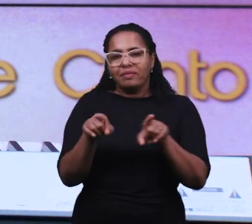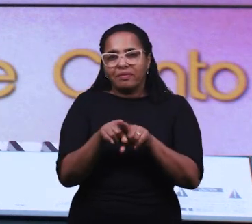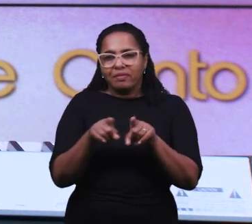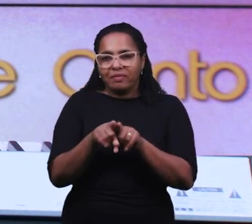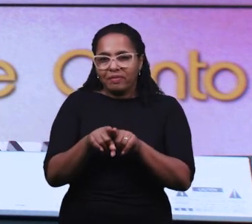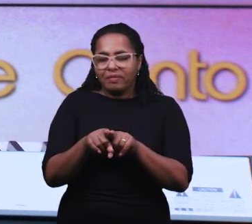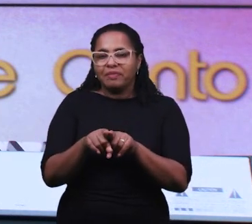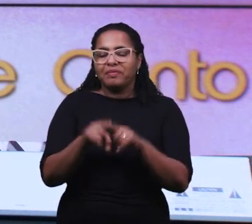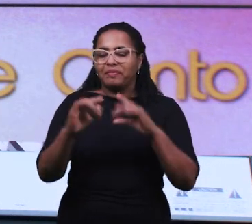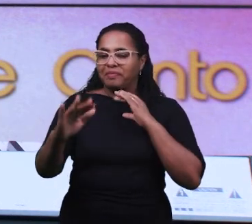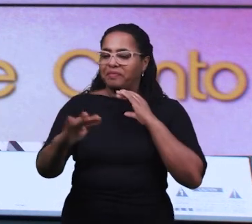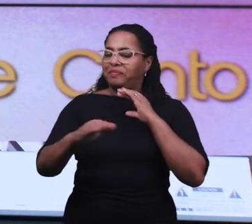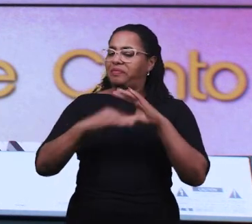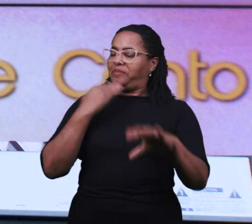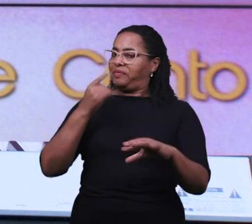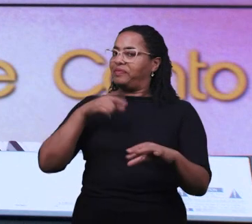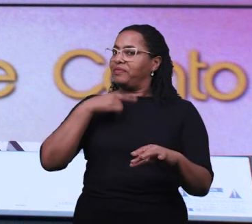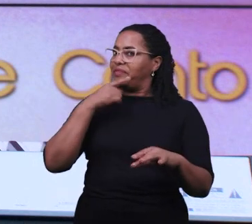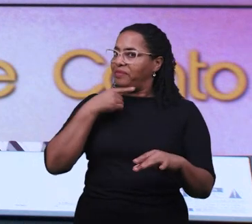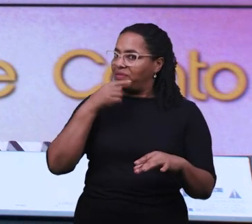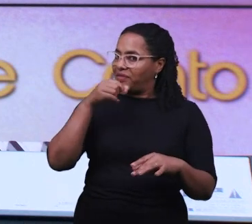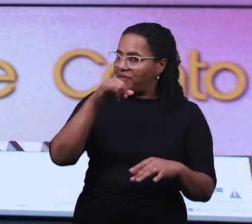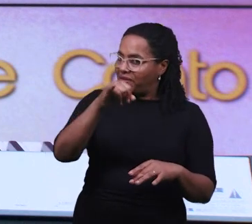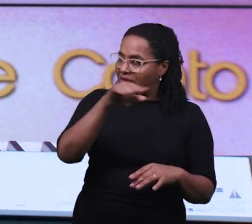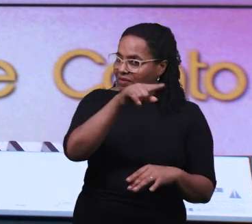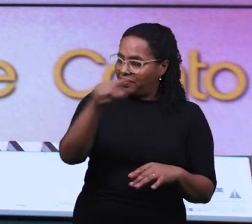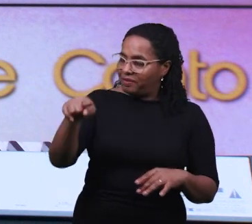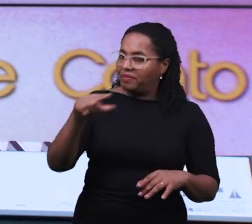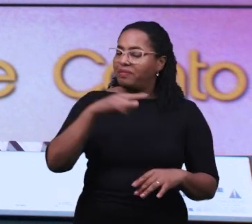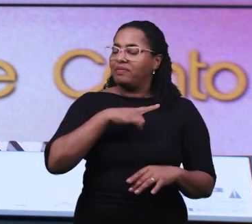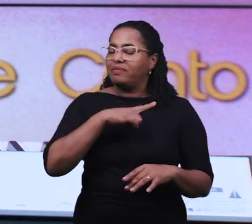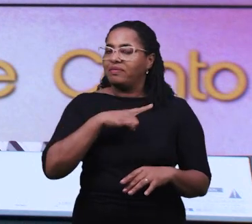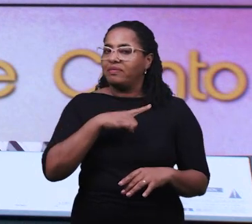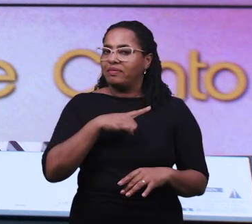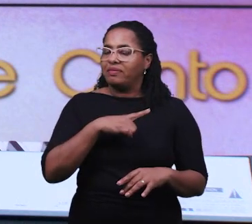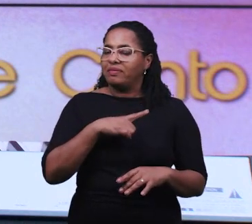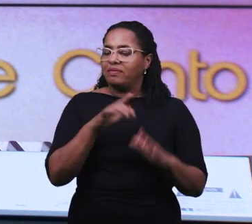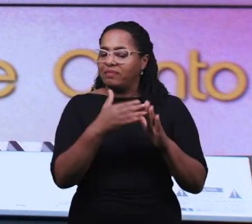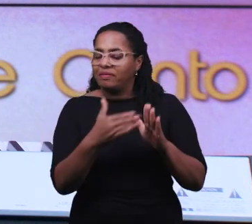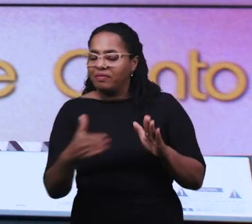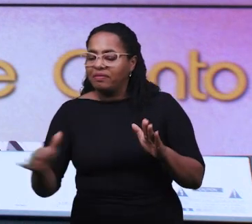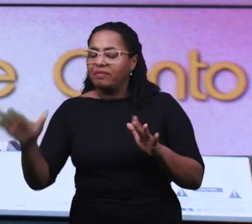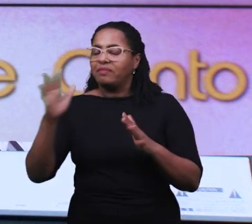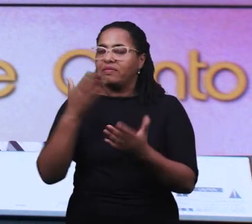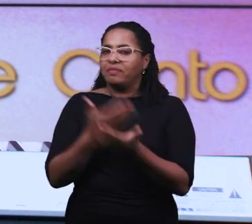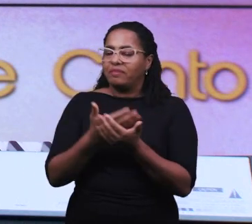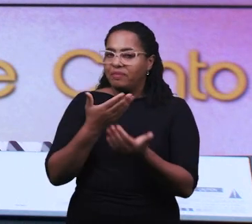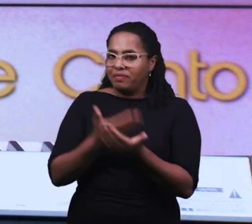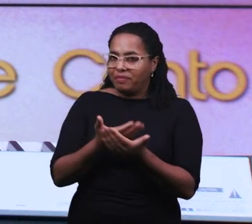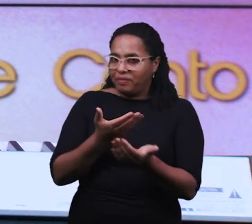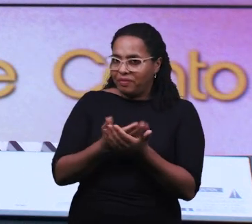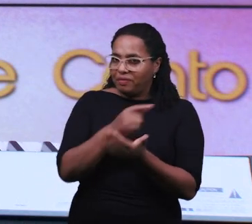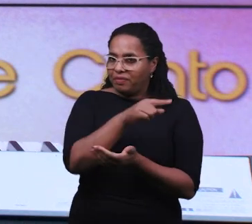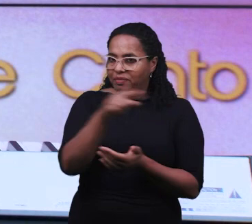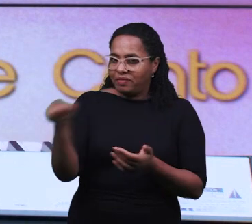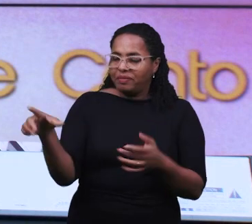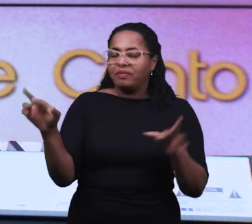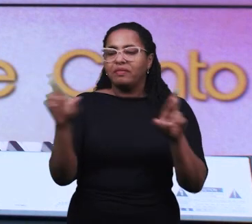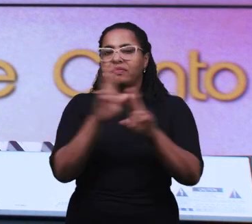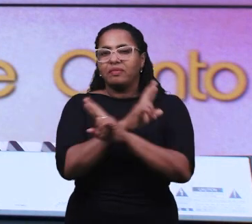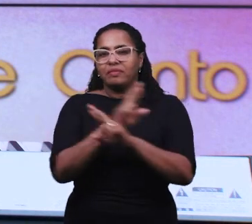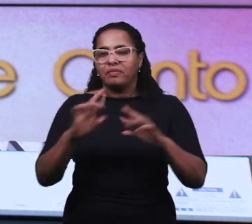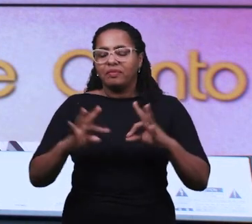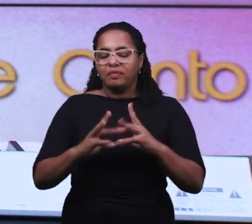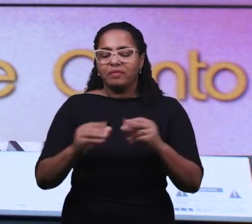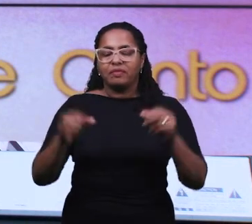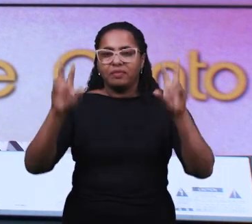também nos mandar dúvidas, caso elas surjam, no decorrer de todo o estudo dos irmãos e em